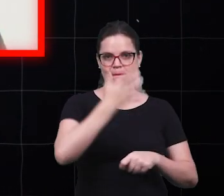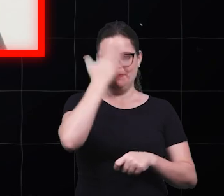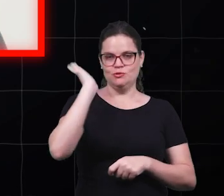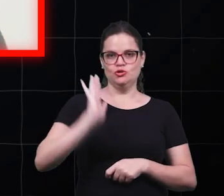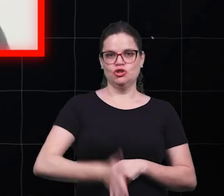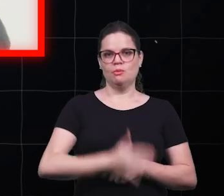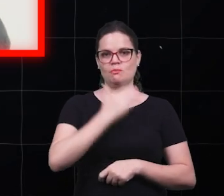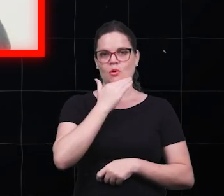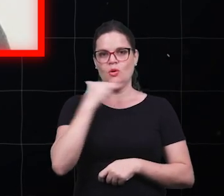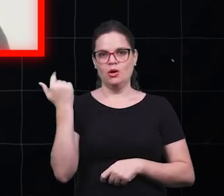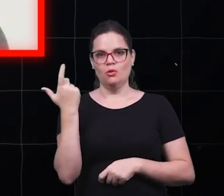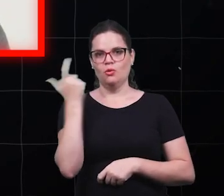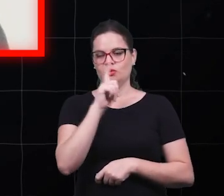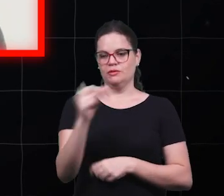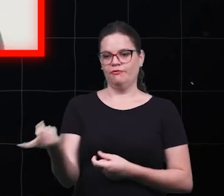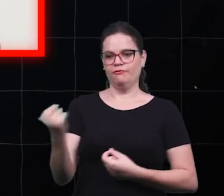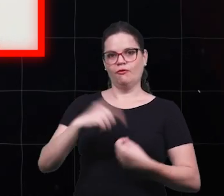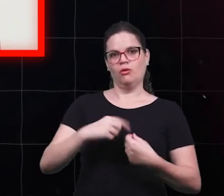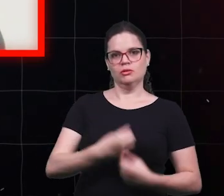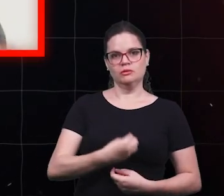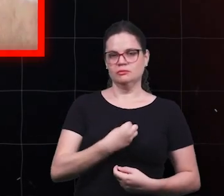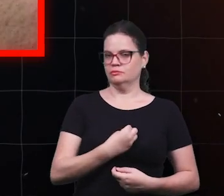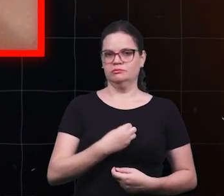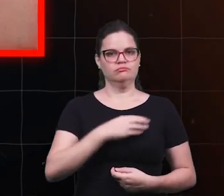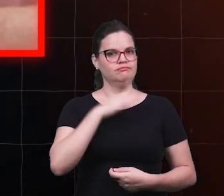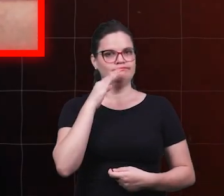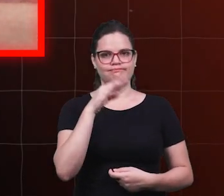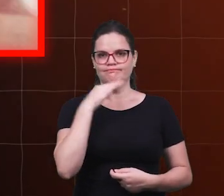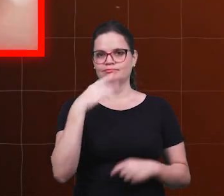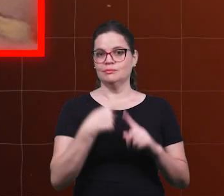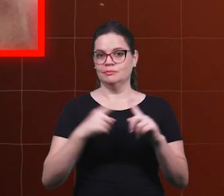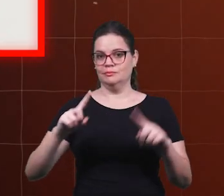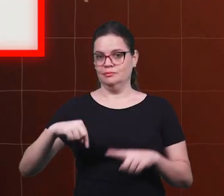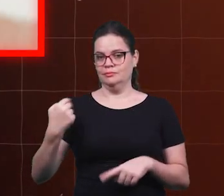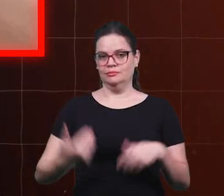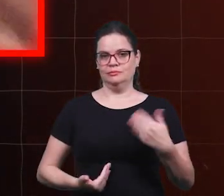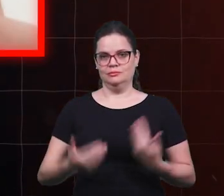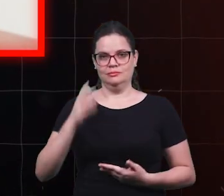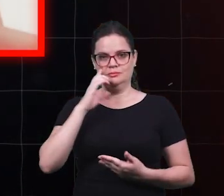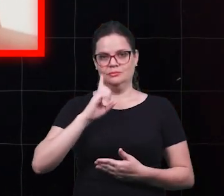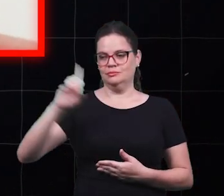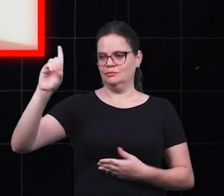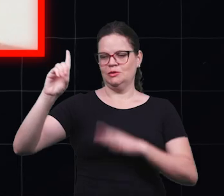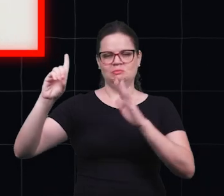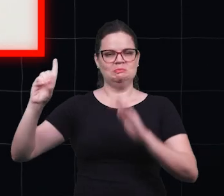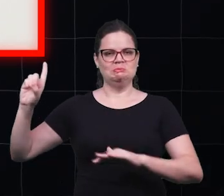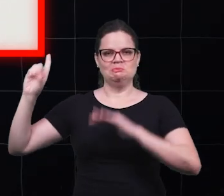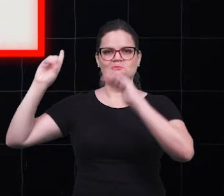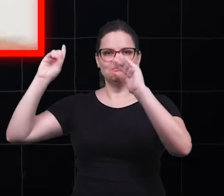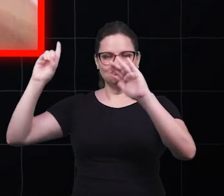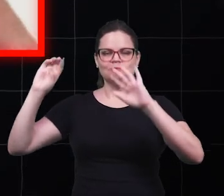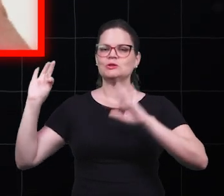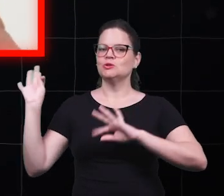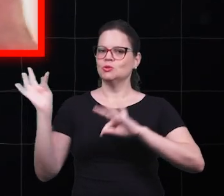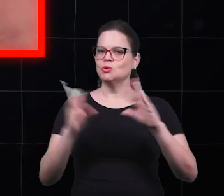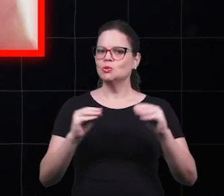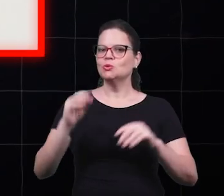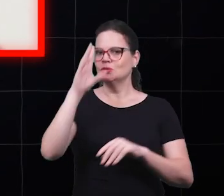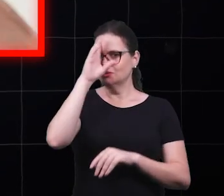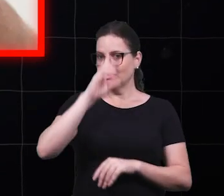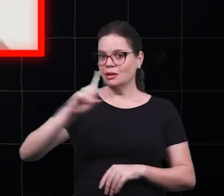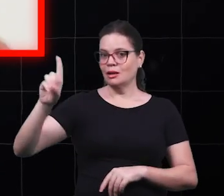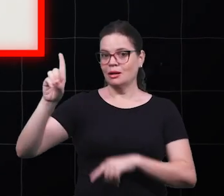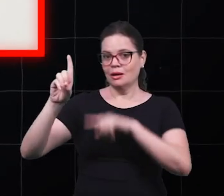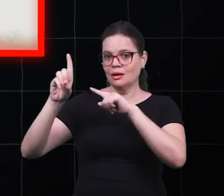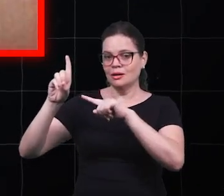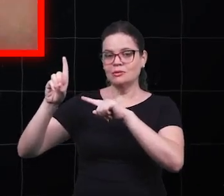novamente. Mas nós servimos a um Deus que está acima da ciência. E esse Deus, ele